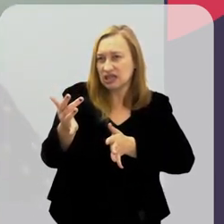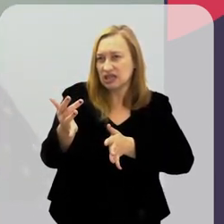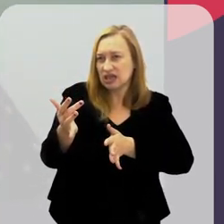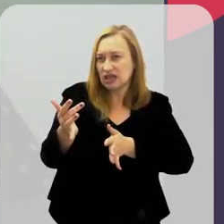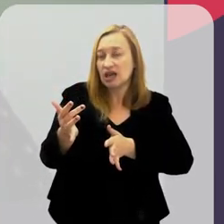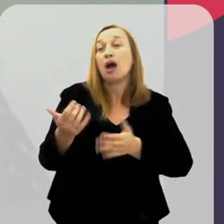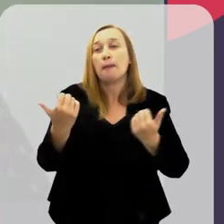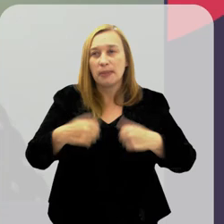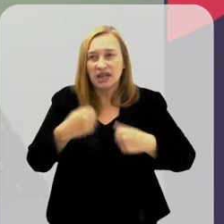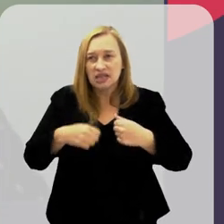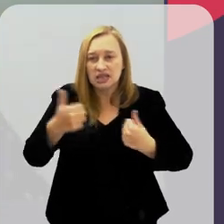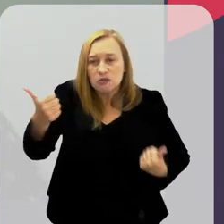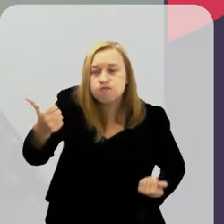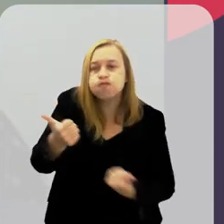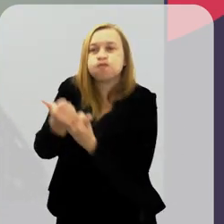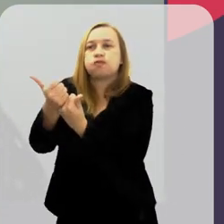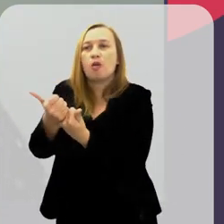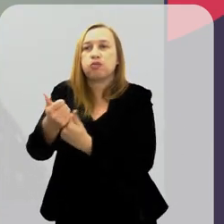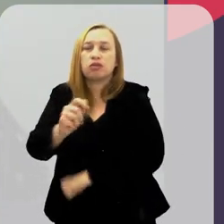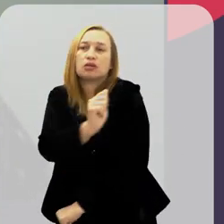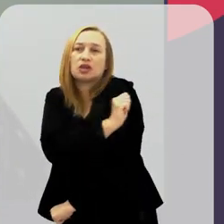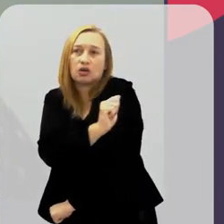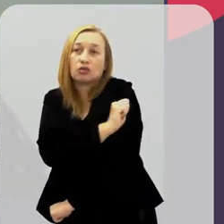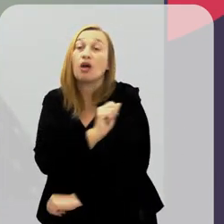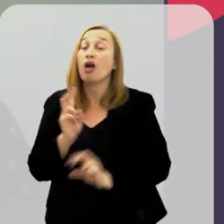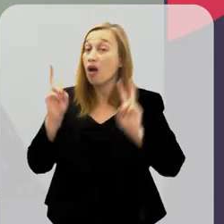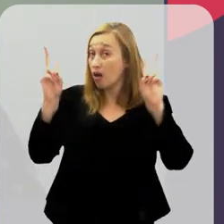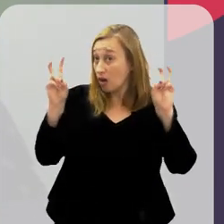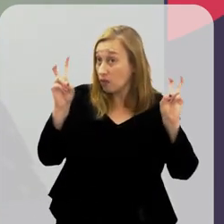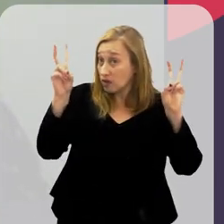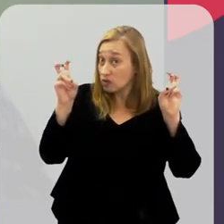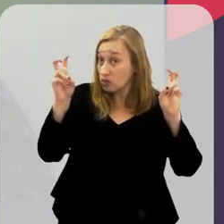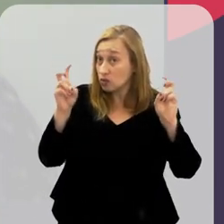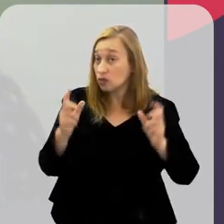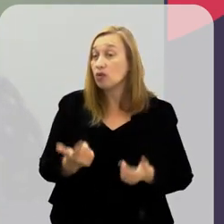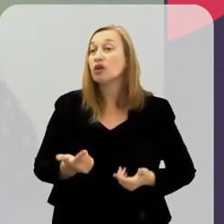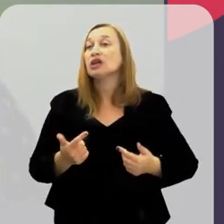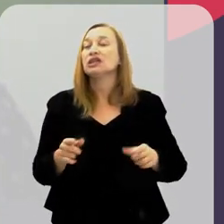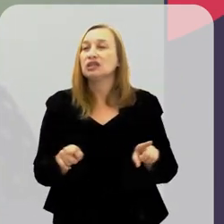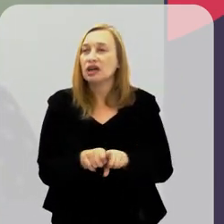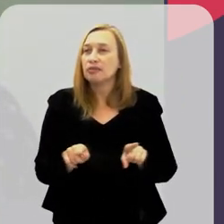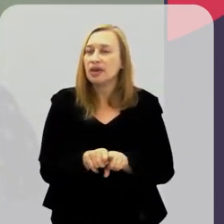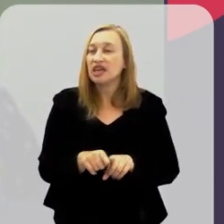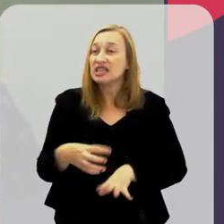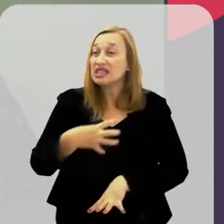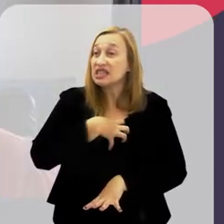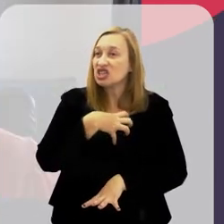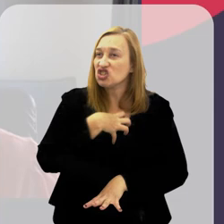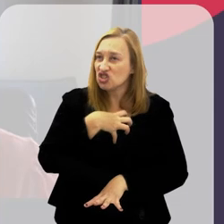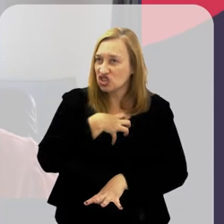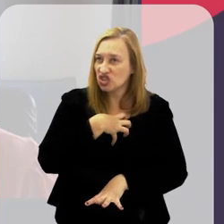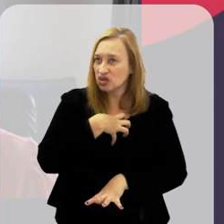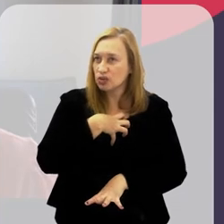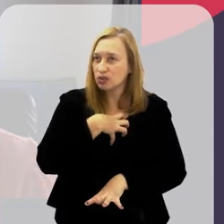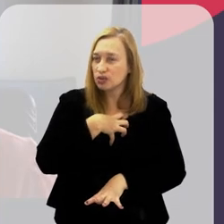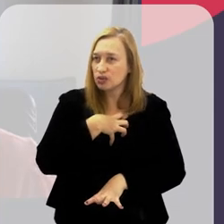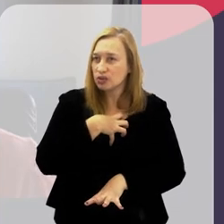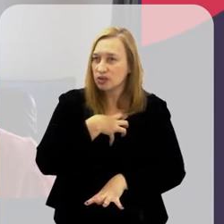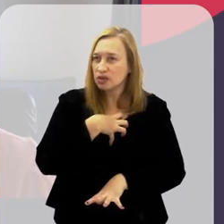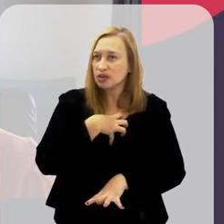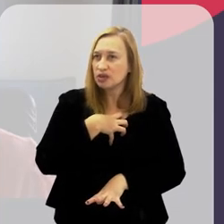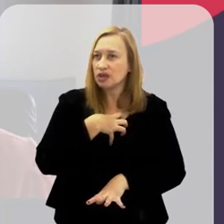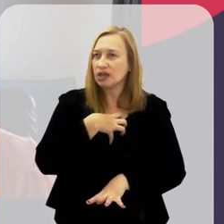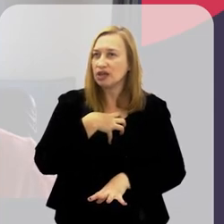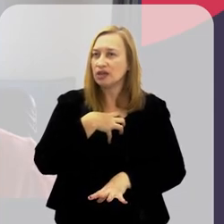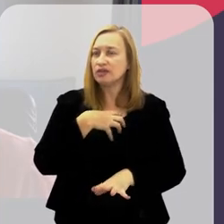caminho dele. A gente precisa dar esses degraus. Então, isso é uma questão. E a questão de fazer sentido.